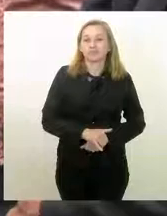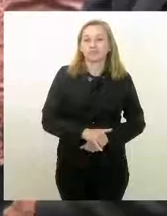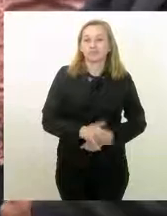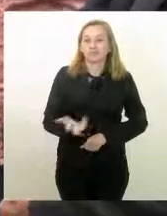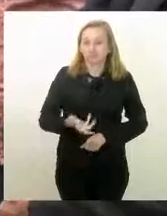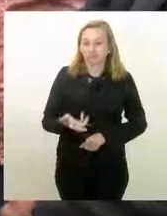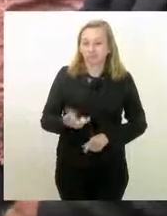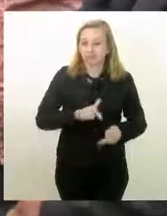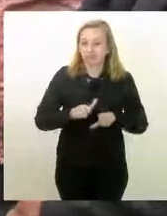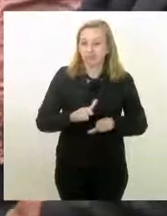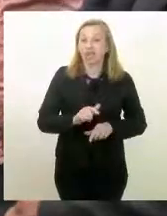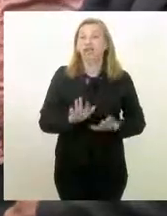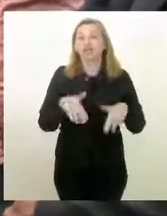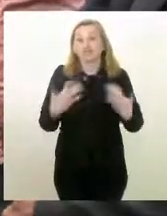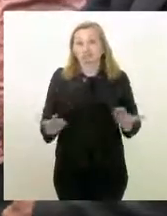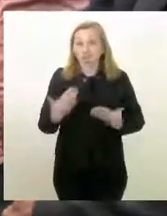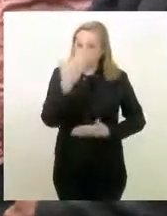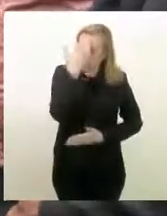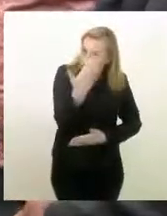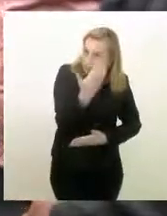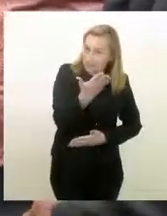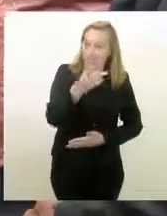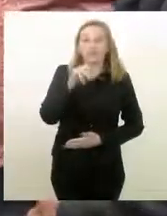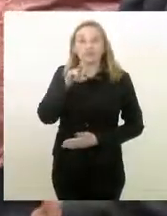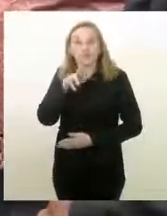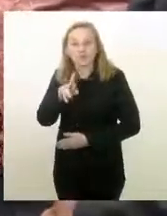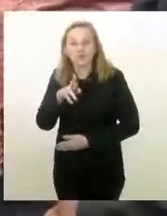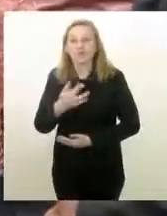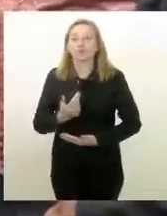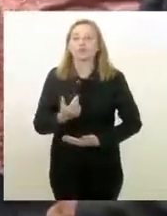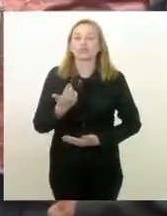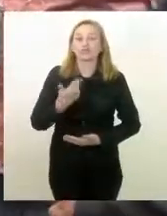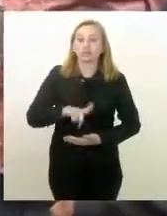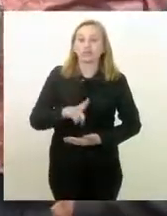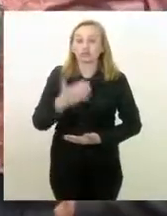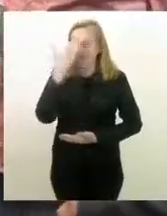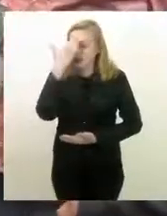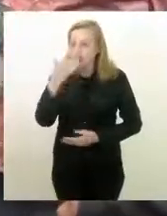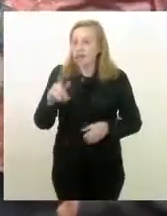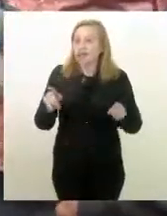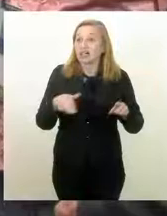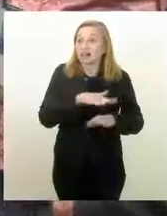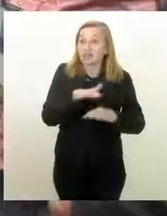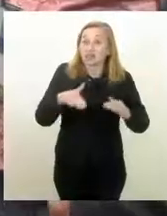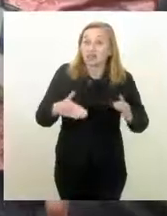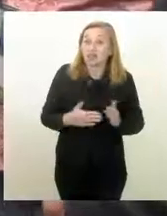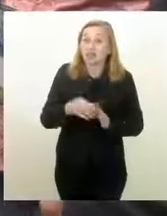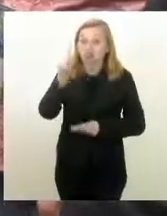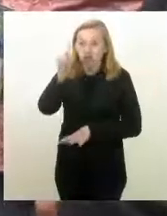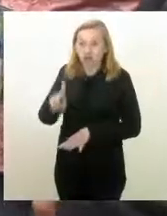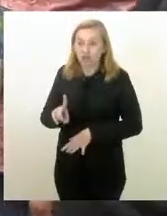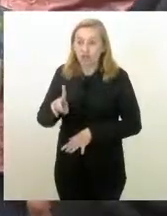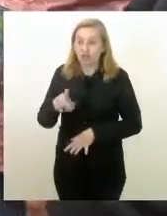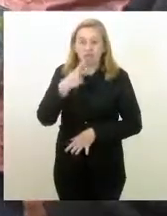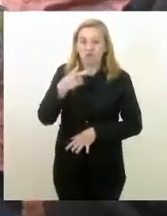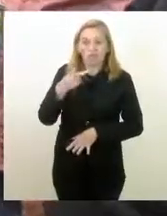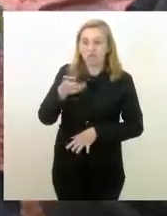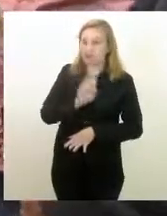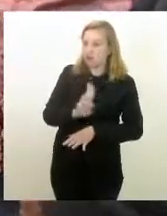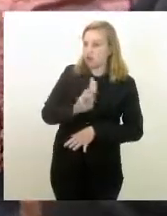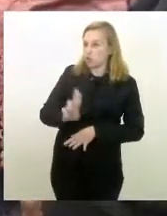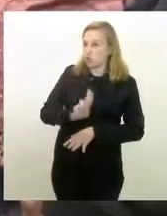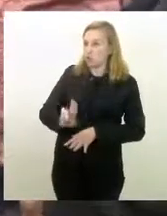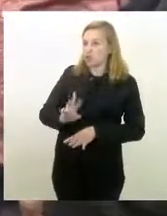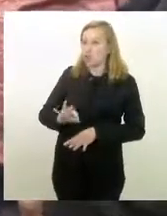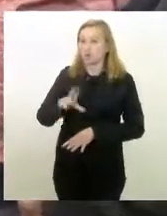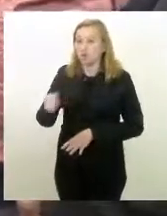acelerar os trabalhos. Então, meu muito obrigado, Victor, mais uma vez. Quero agradecer também a todos os diretores, não vou nomeá-los aqui, mas nós